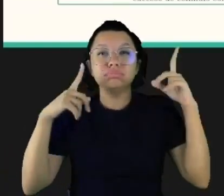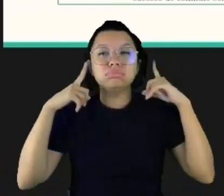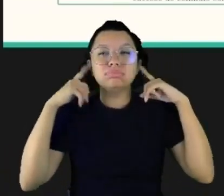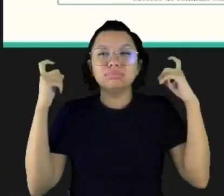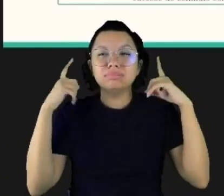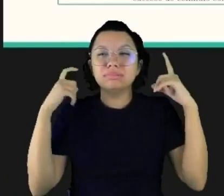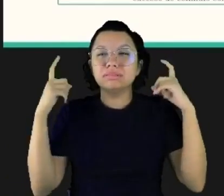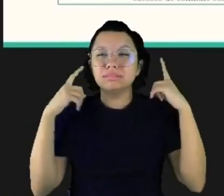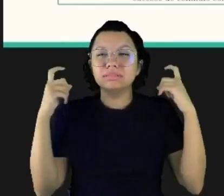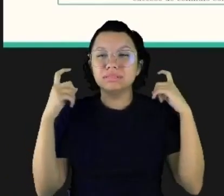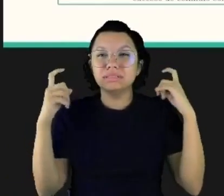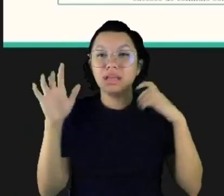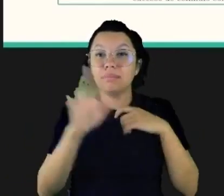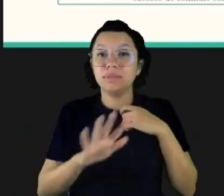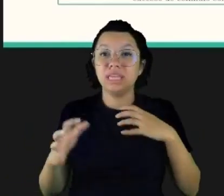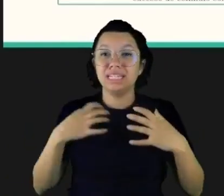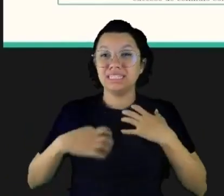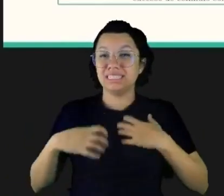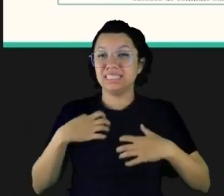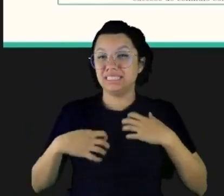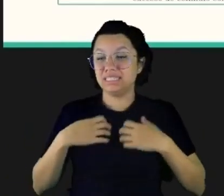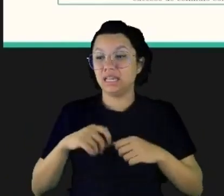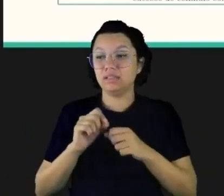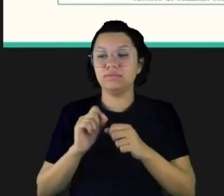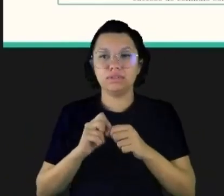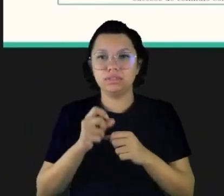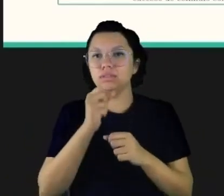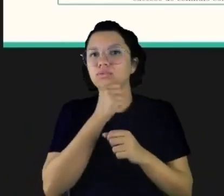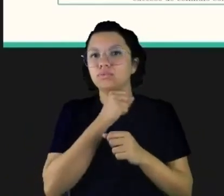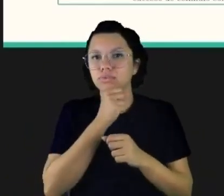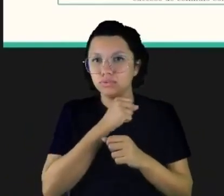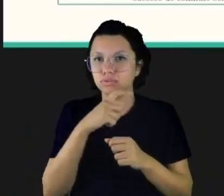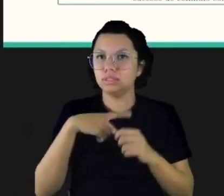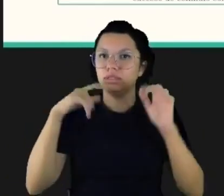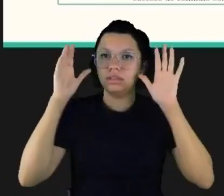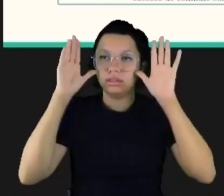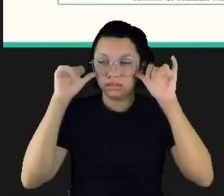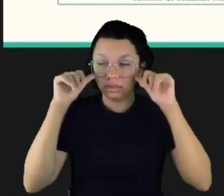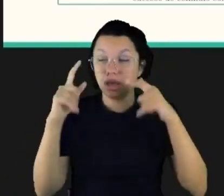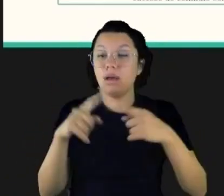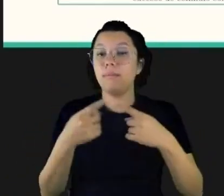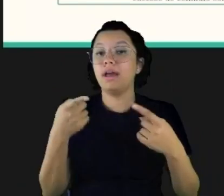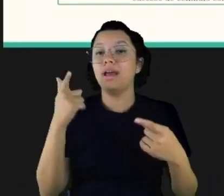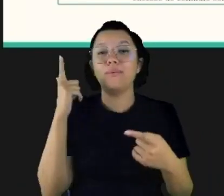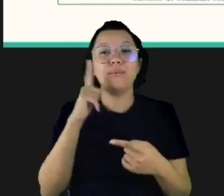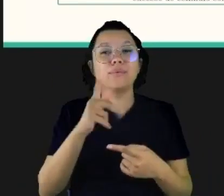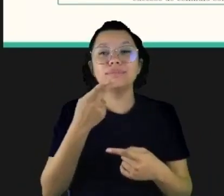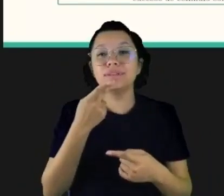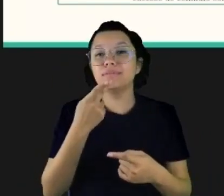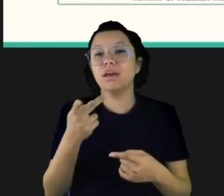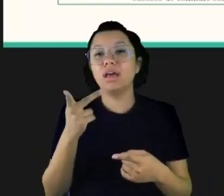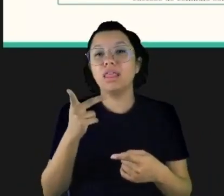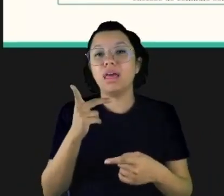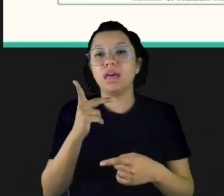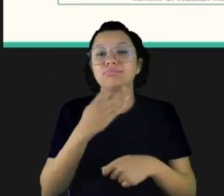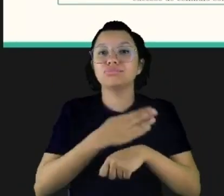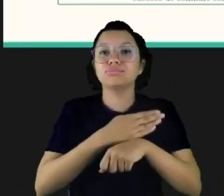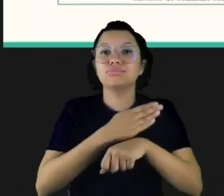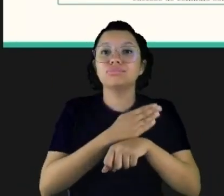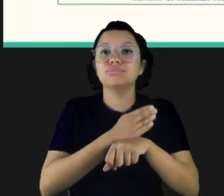agitado, faz isso aqui com o idoso que tem demência. Só que ele não consegue dizer. O tempo todo nós vamos ter que ficar meio